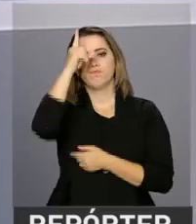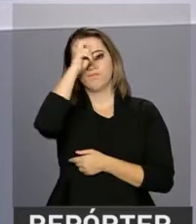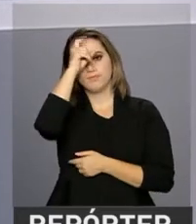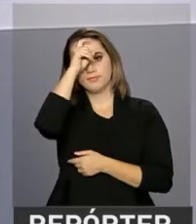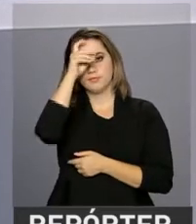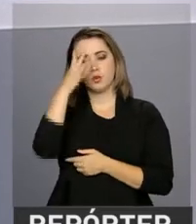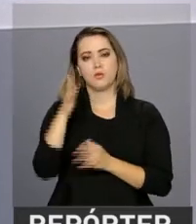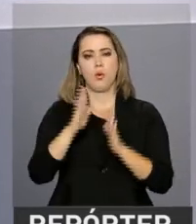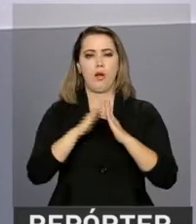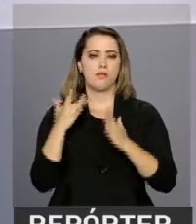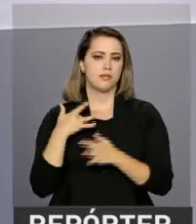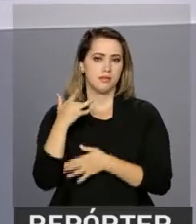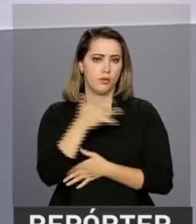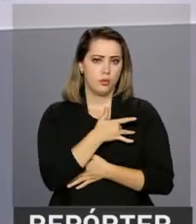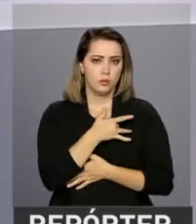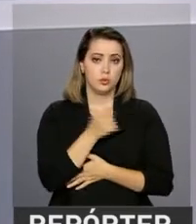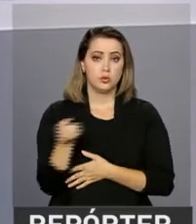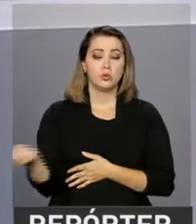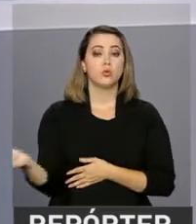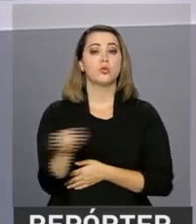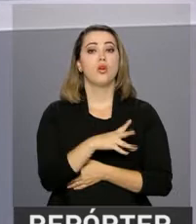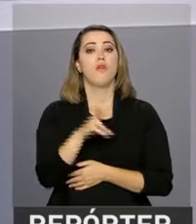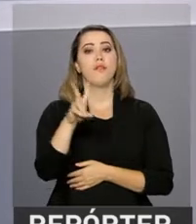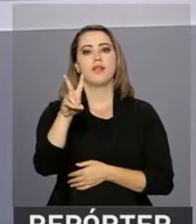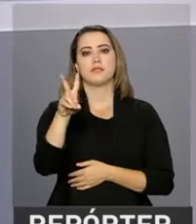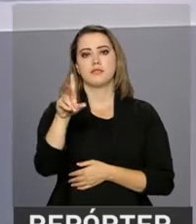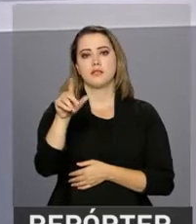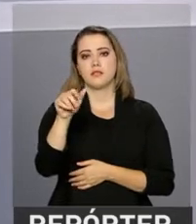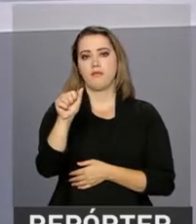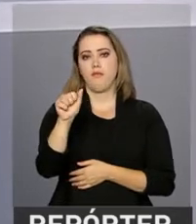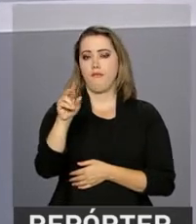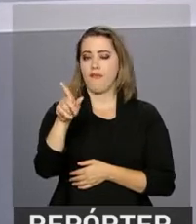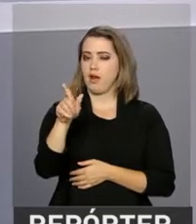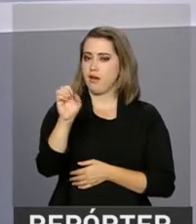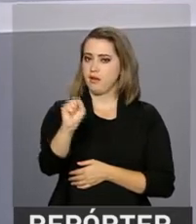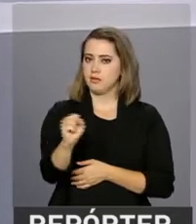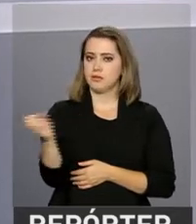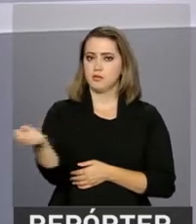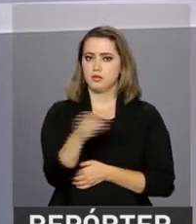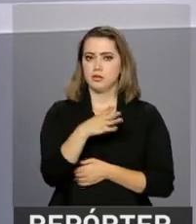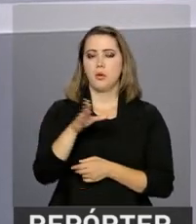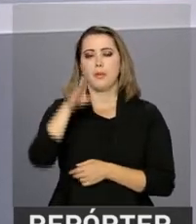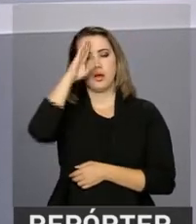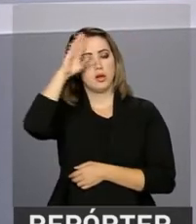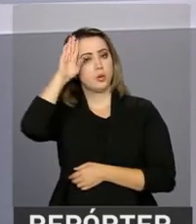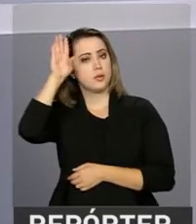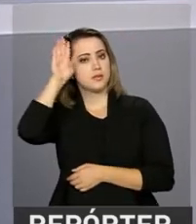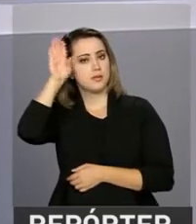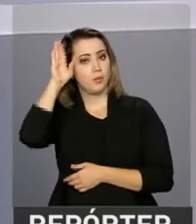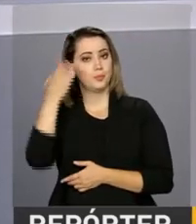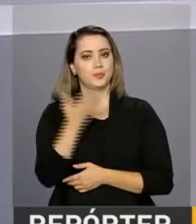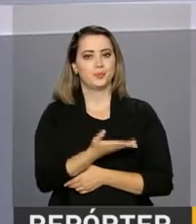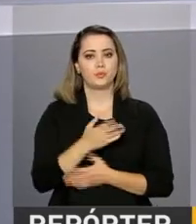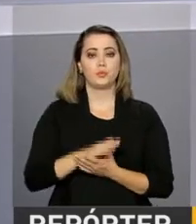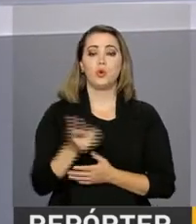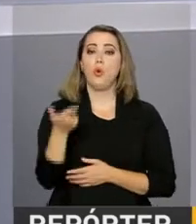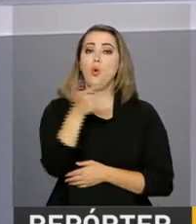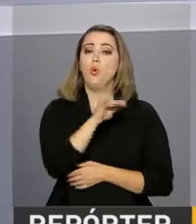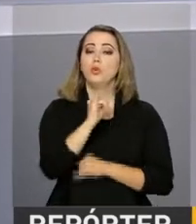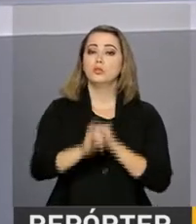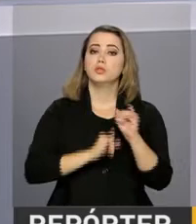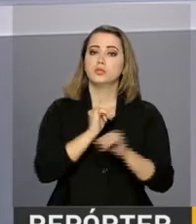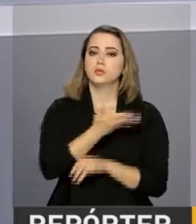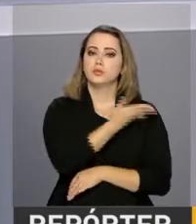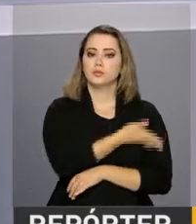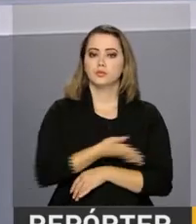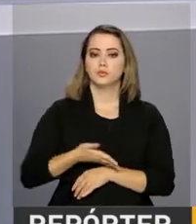de saúde e ainda novas vagas de graduação e residência médica. Outras informações sobre o programa estão no site